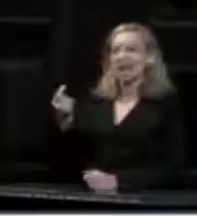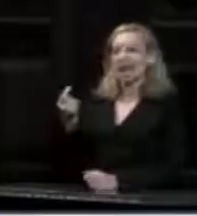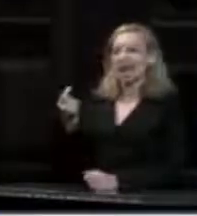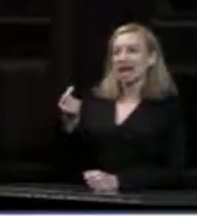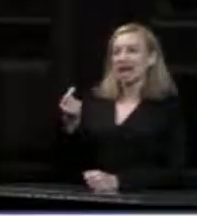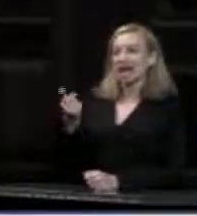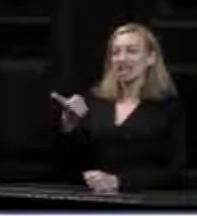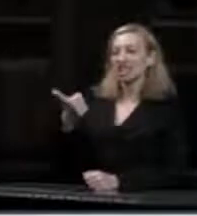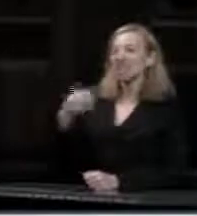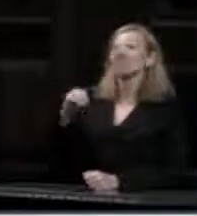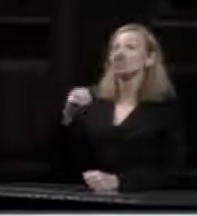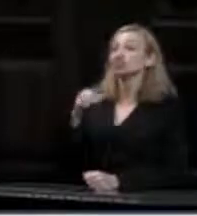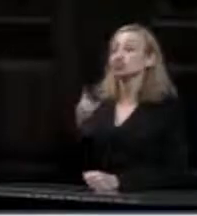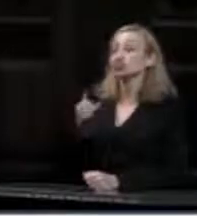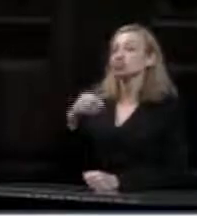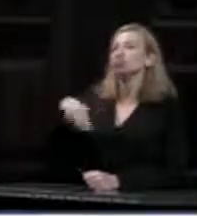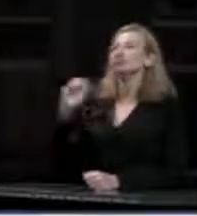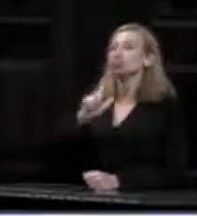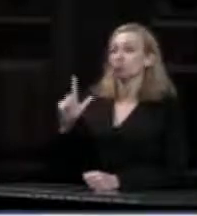reais